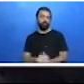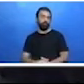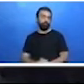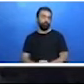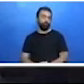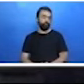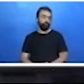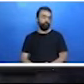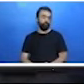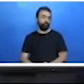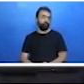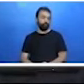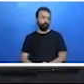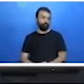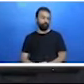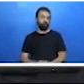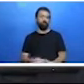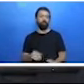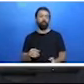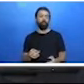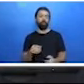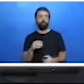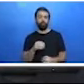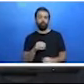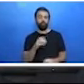certo? E aqui, cordel.